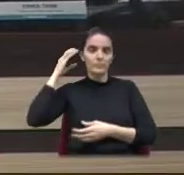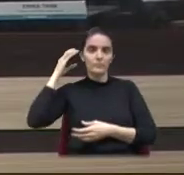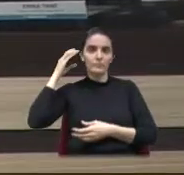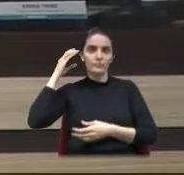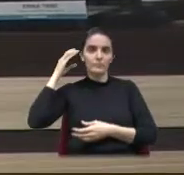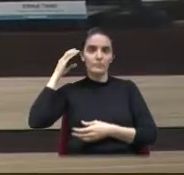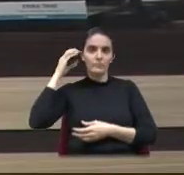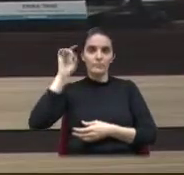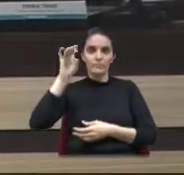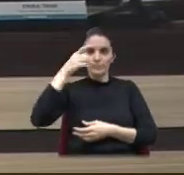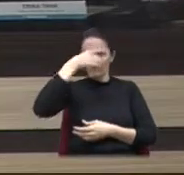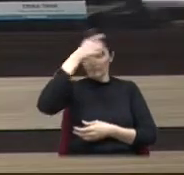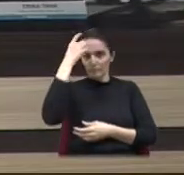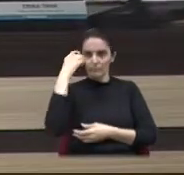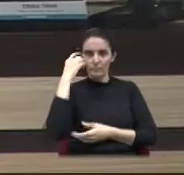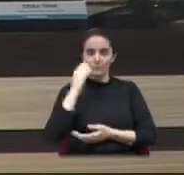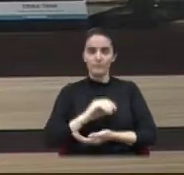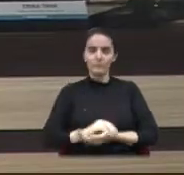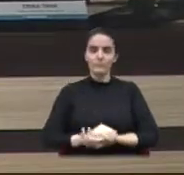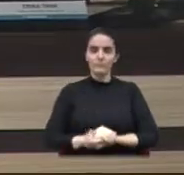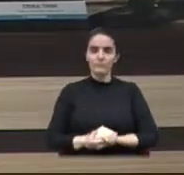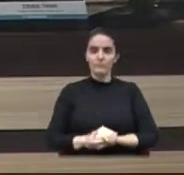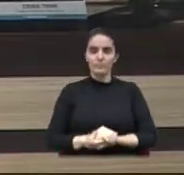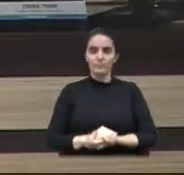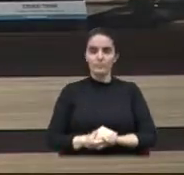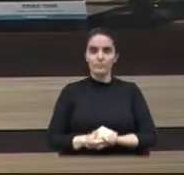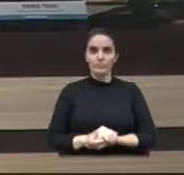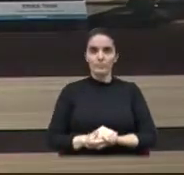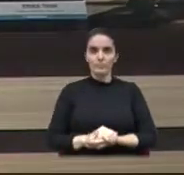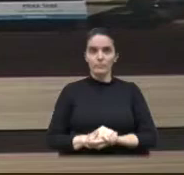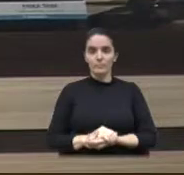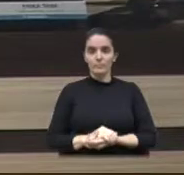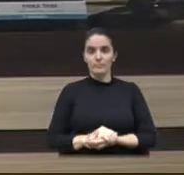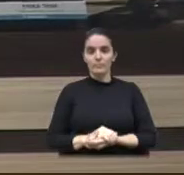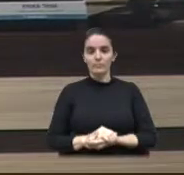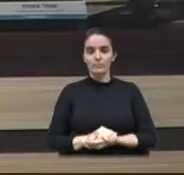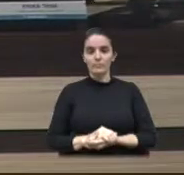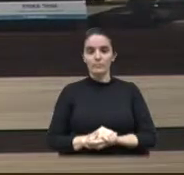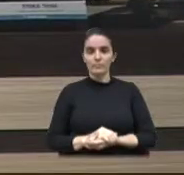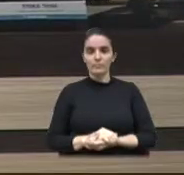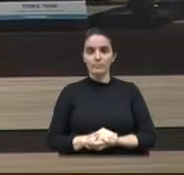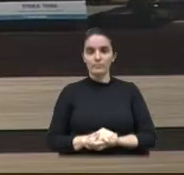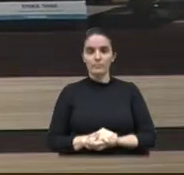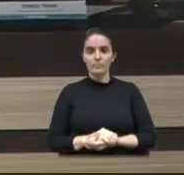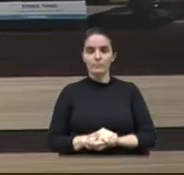Marco Antônio Xavier.